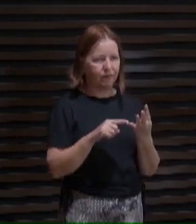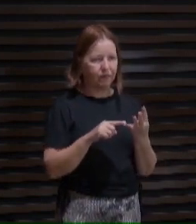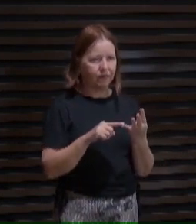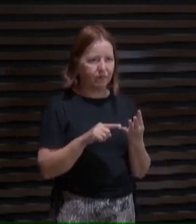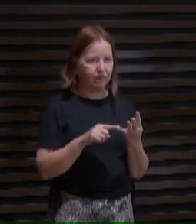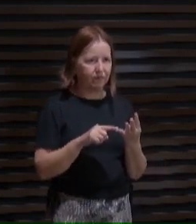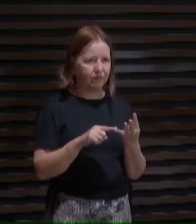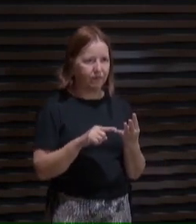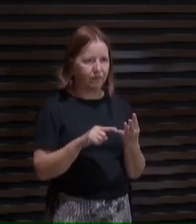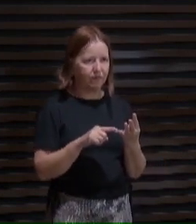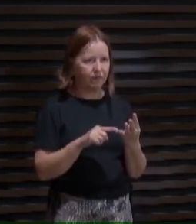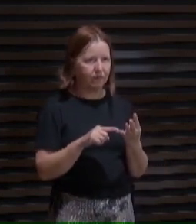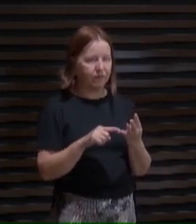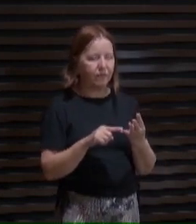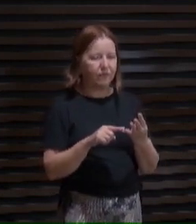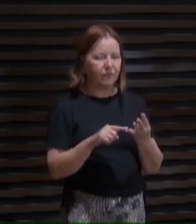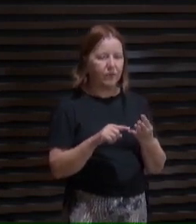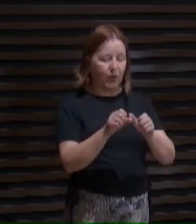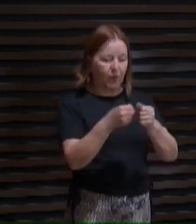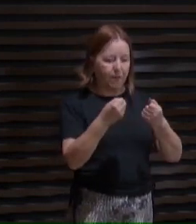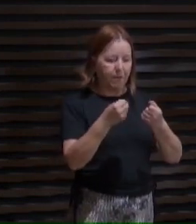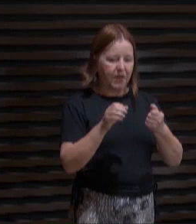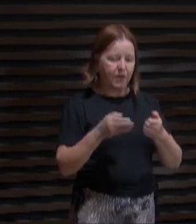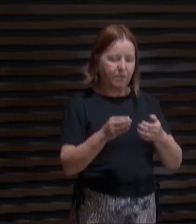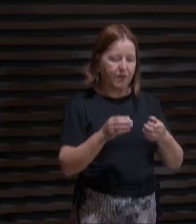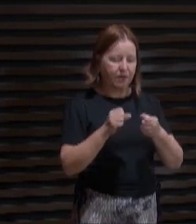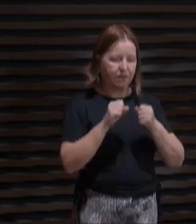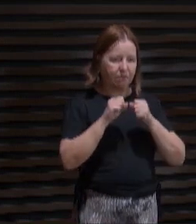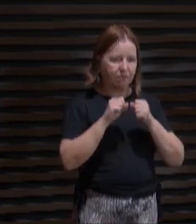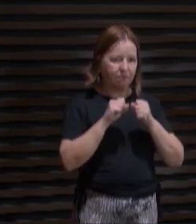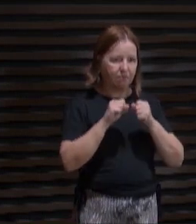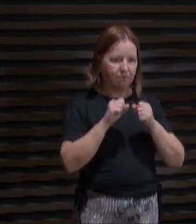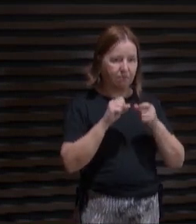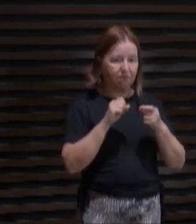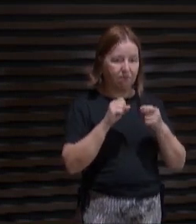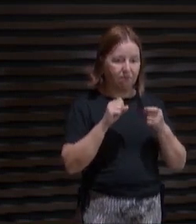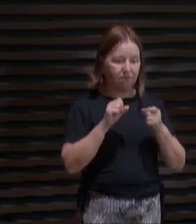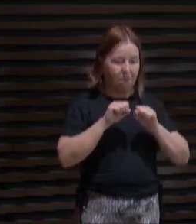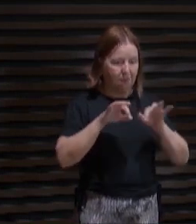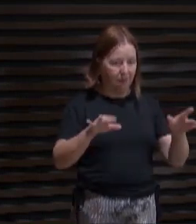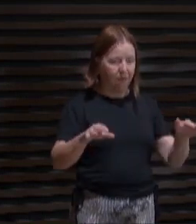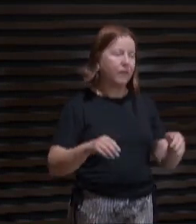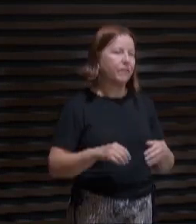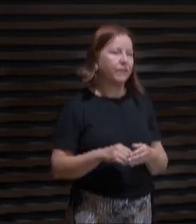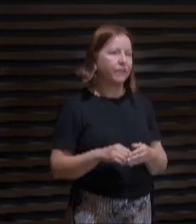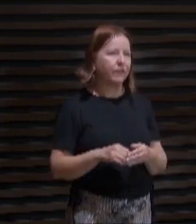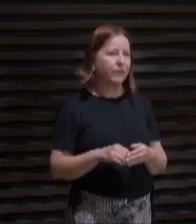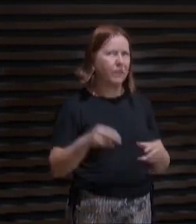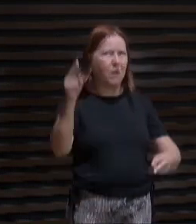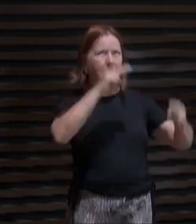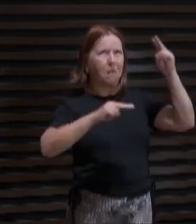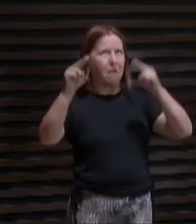a multiplicação dos pães e dos peixes para saciar, acalmar a